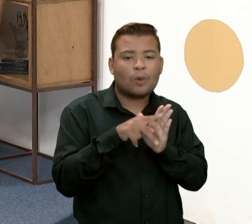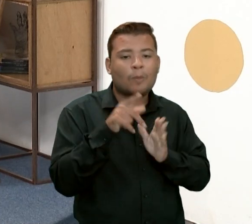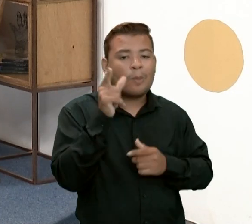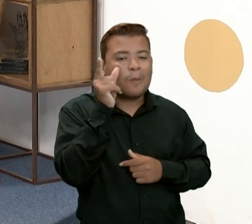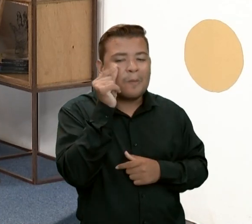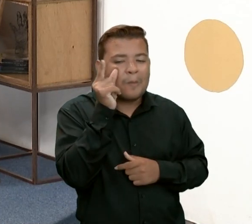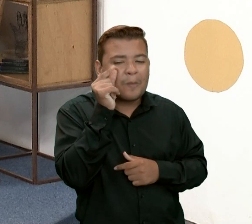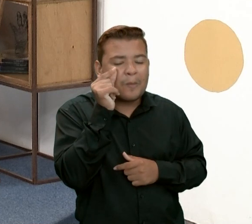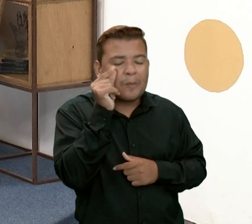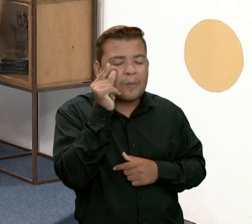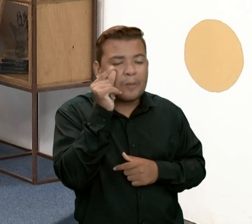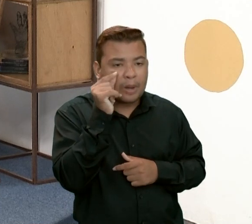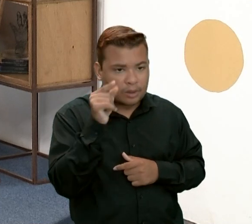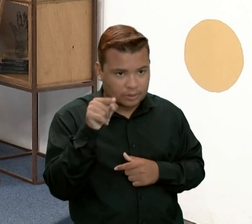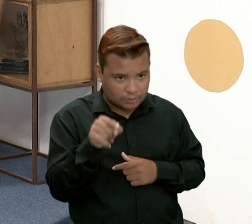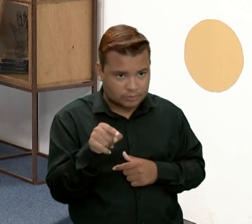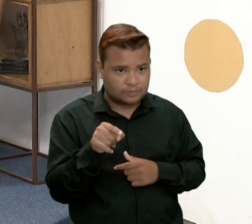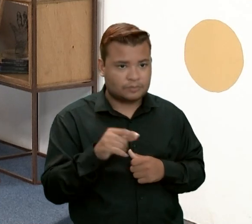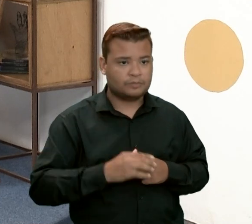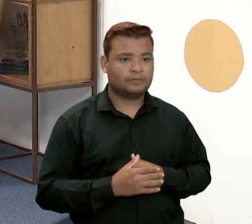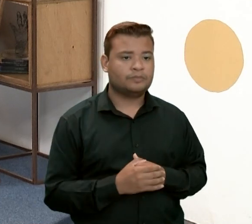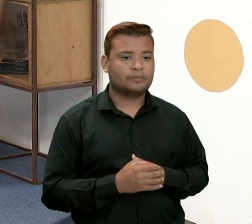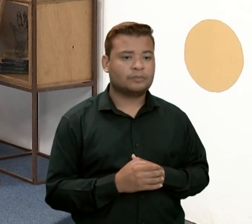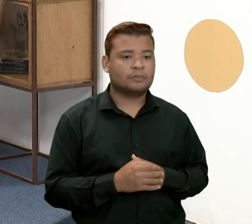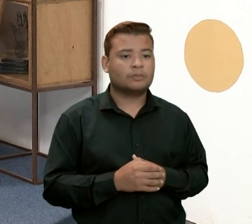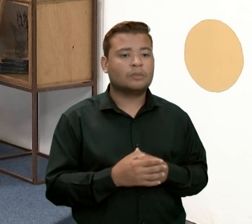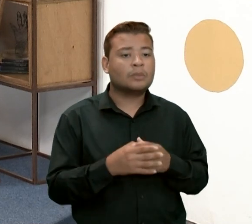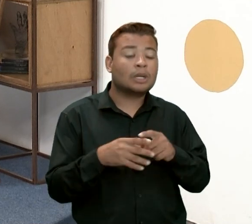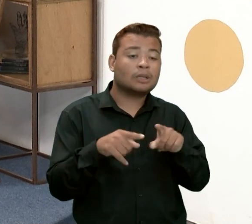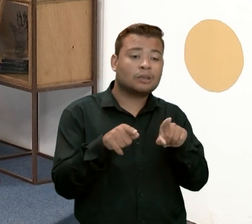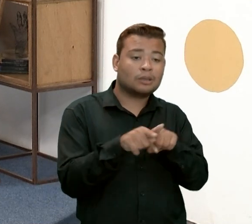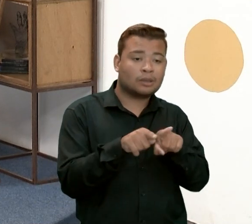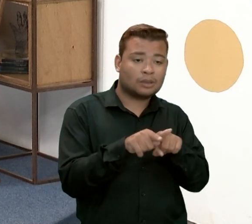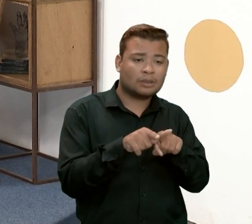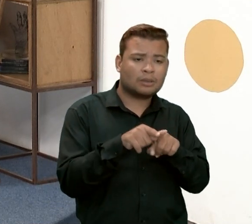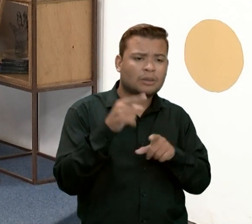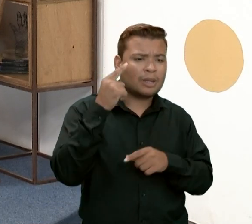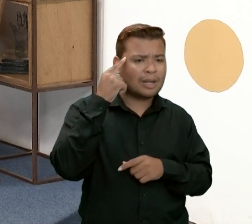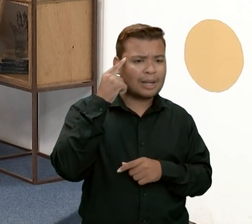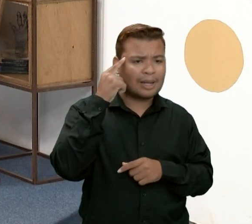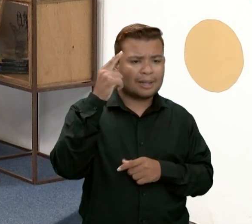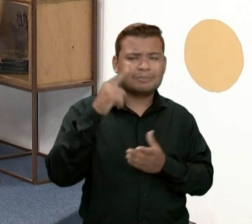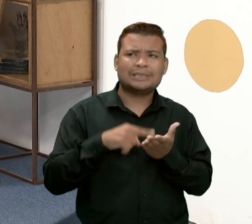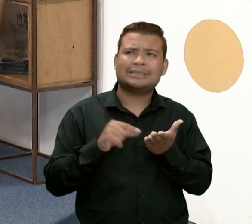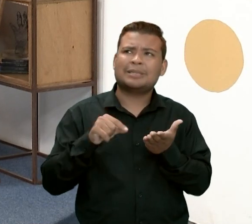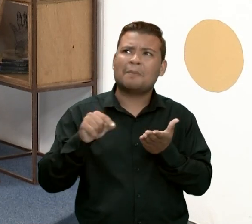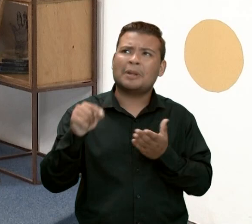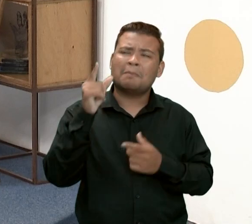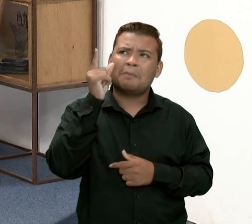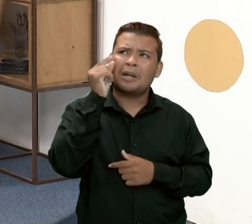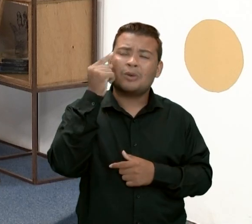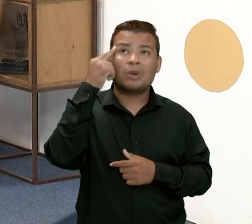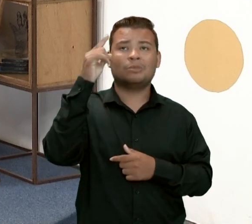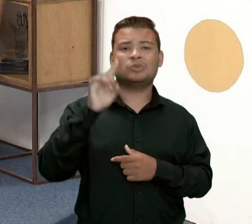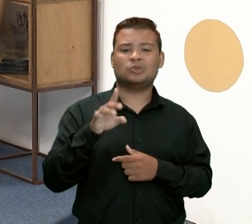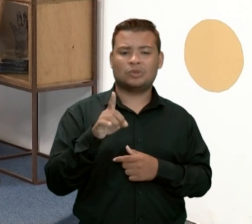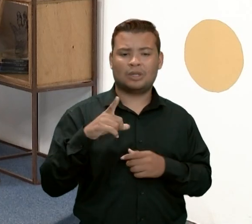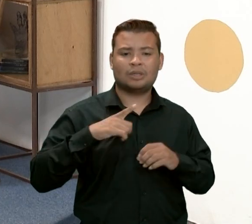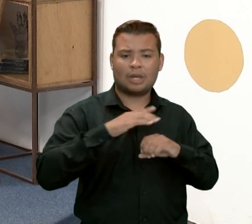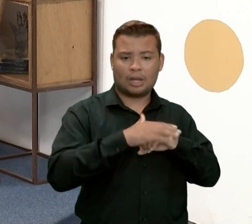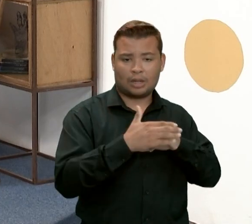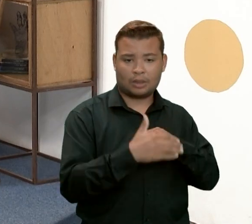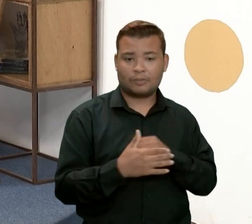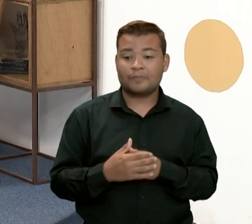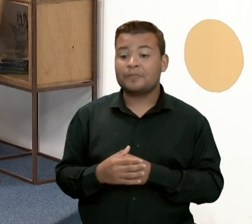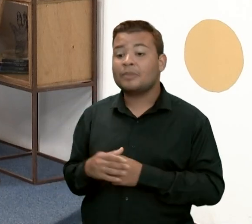né, até a casca, eu me lembro aqui somente da semente de maracujá, me desculpa. A casca do